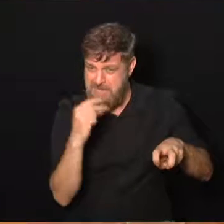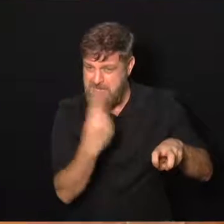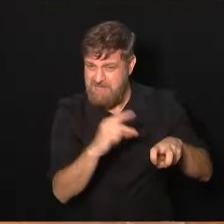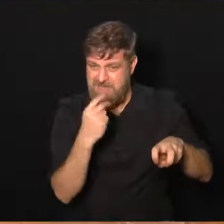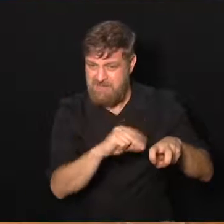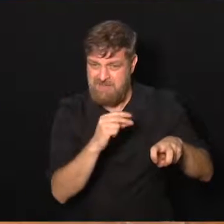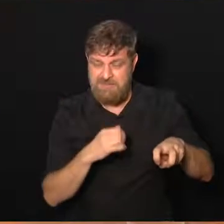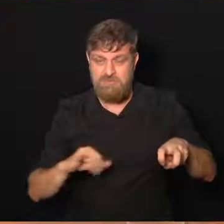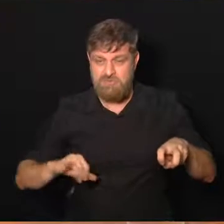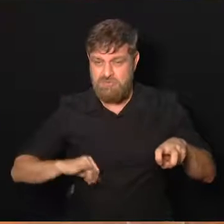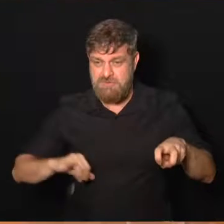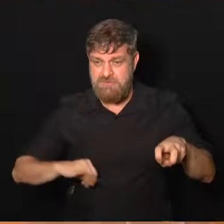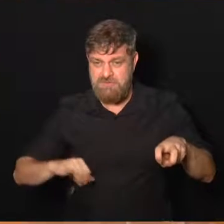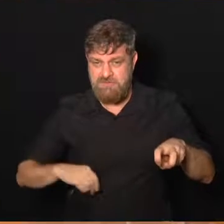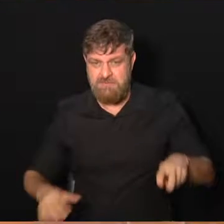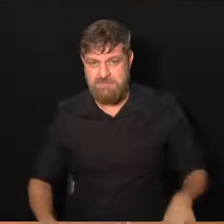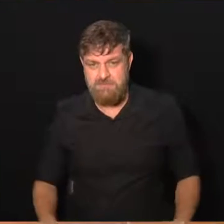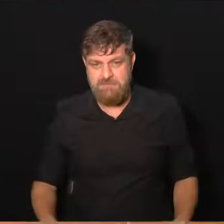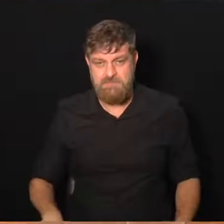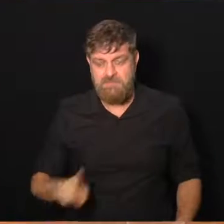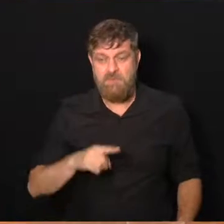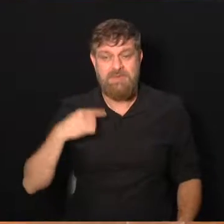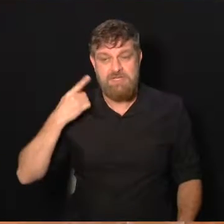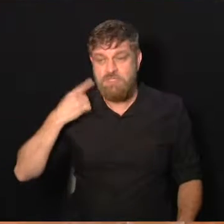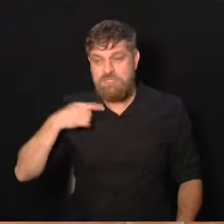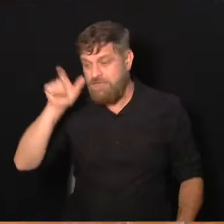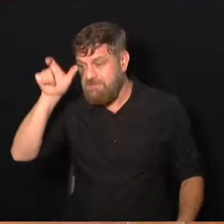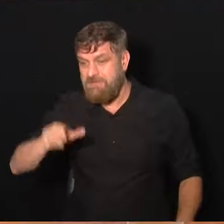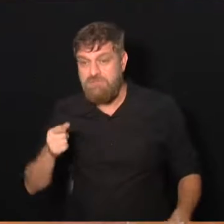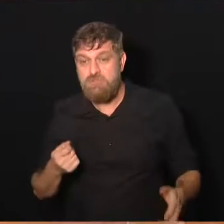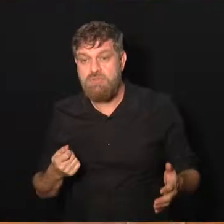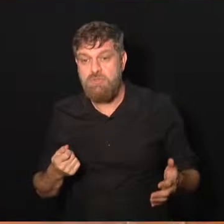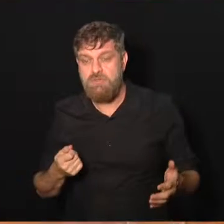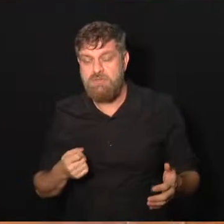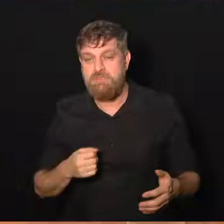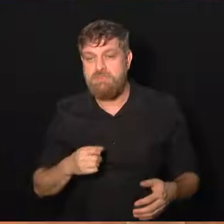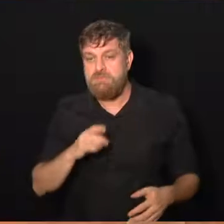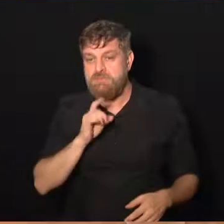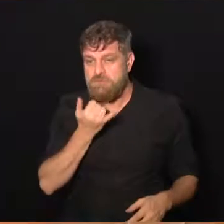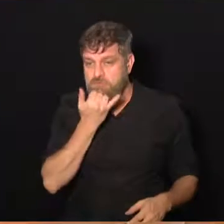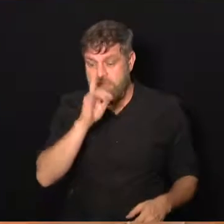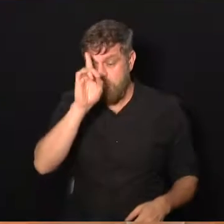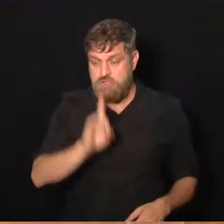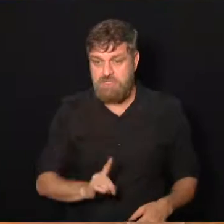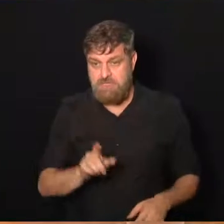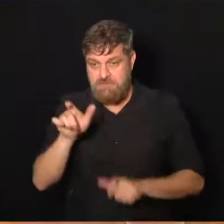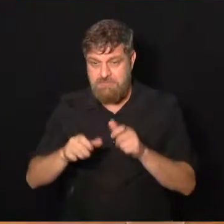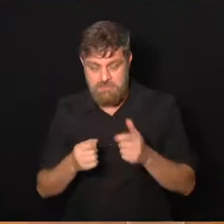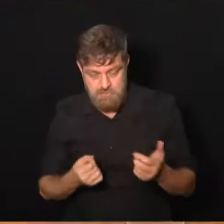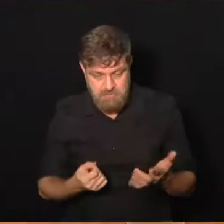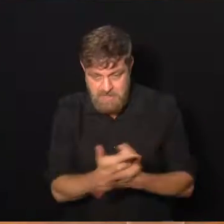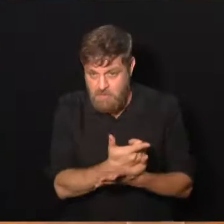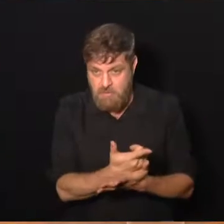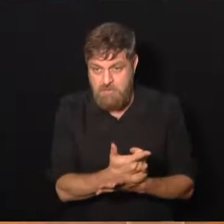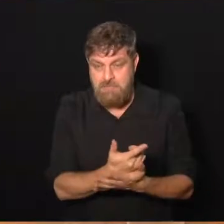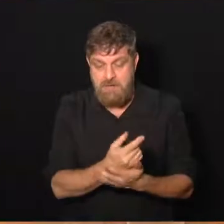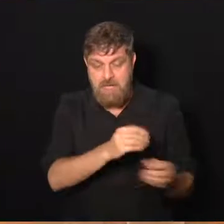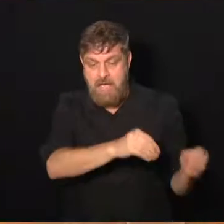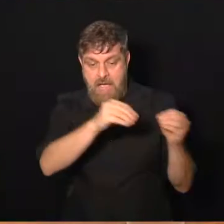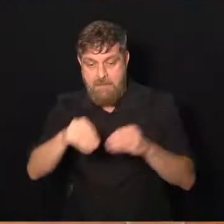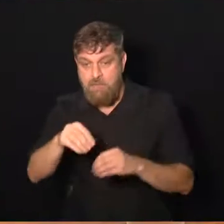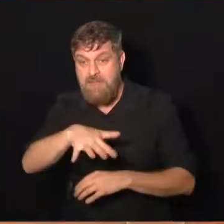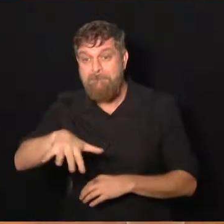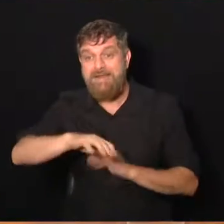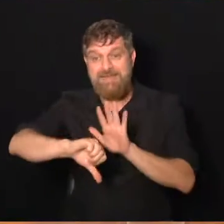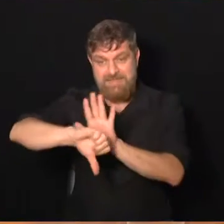animal saem da esfera do direito do consumidor e passam para a esfera criminal. Cuidados ao contratar clínicas